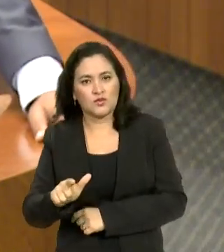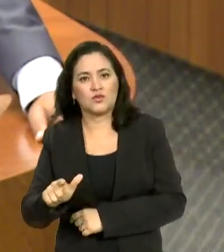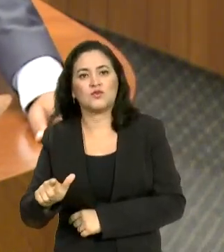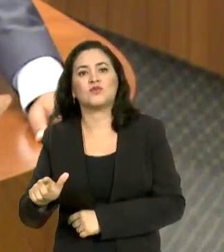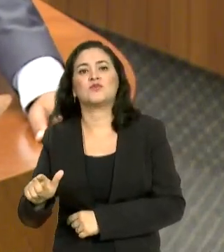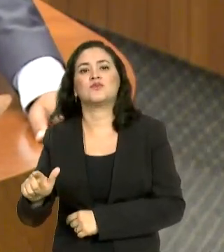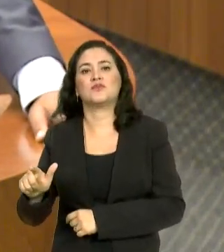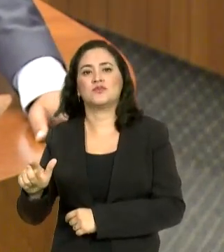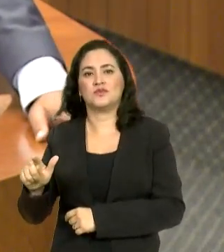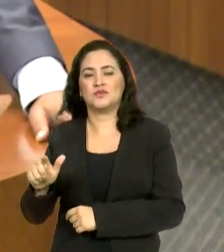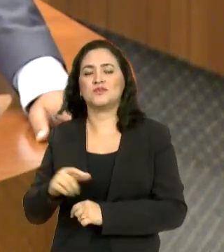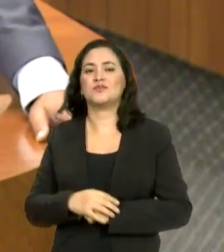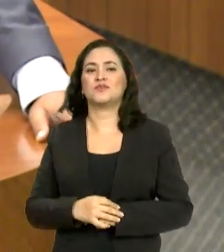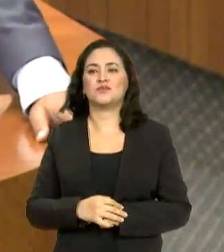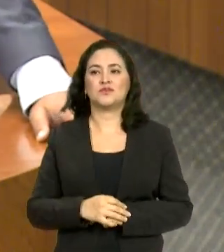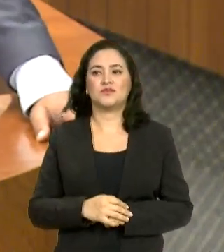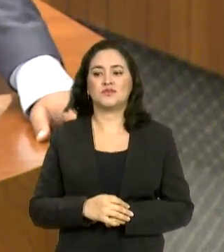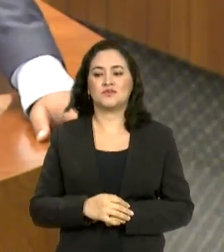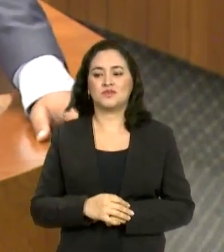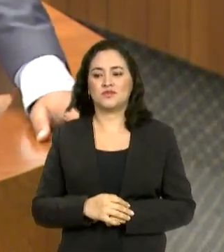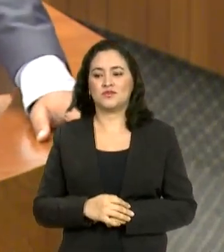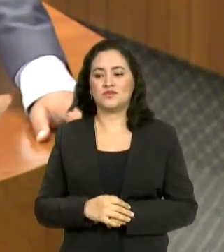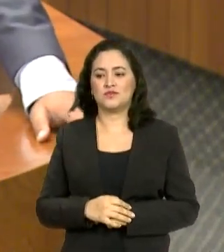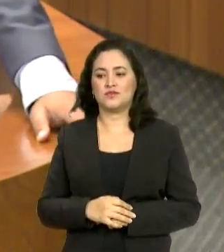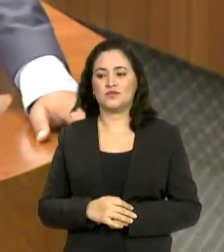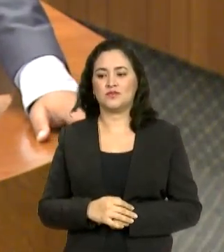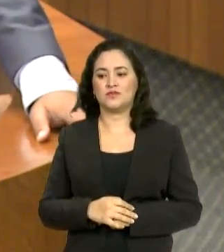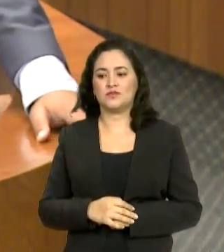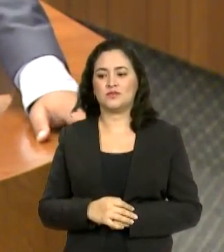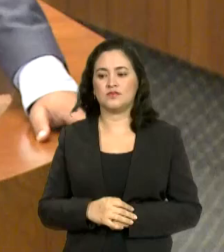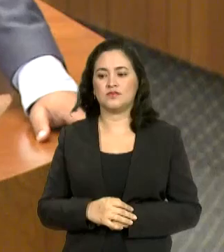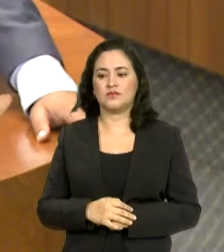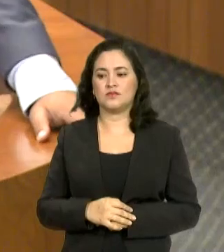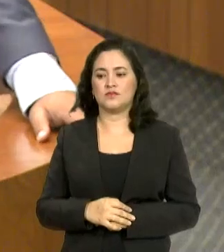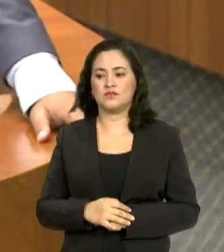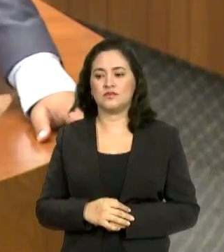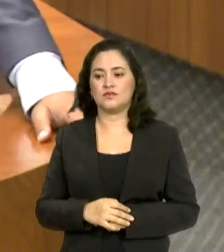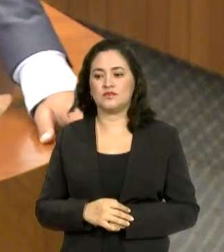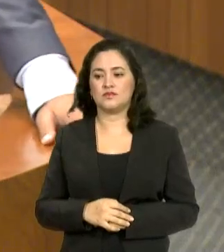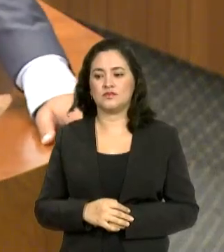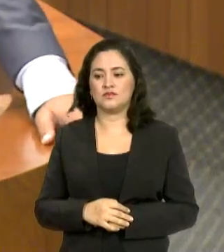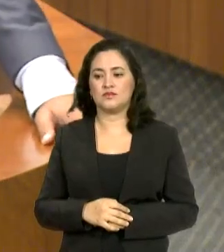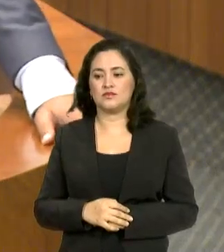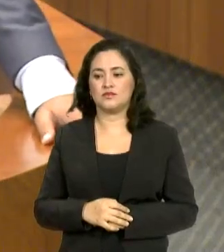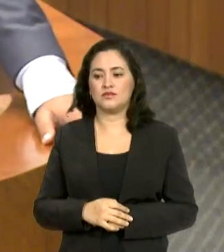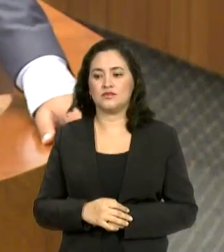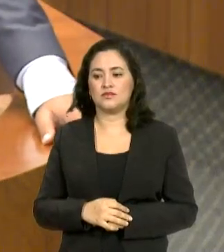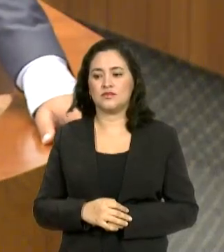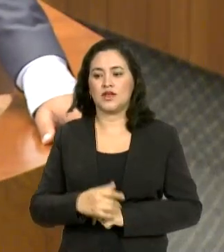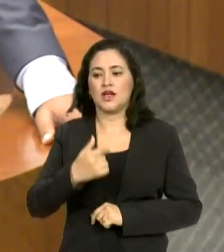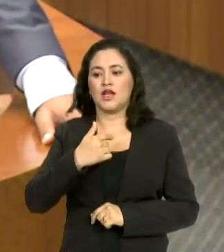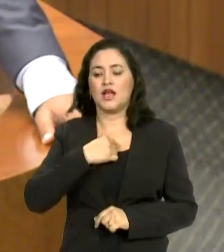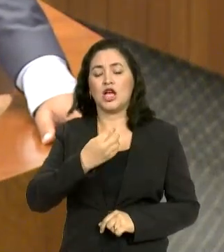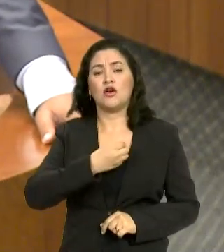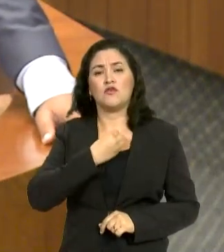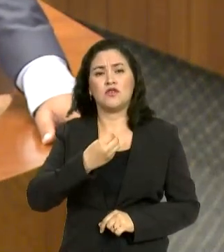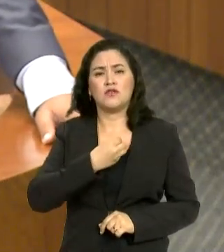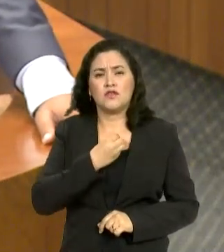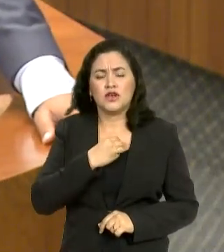veio bem de baixo, quem veio das dificuldades,